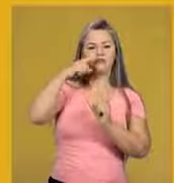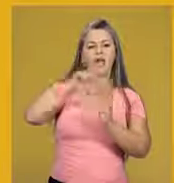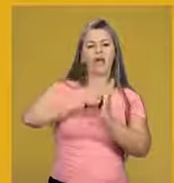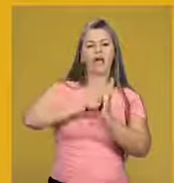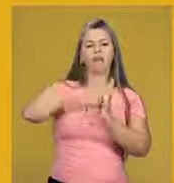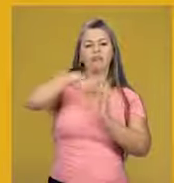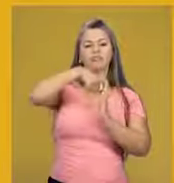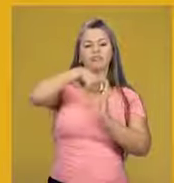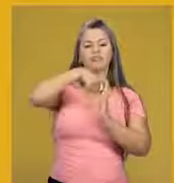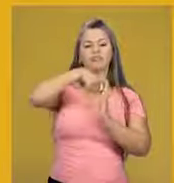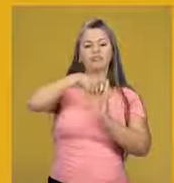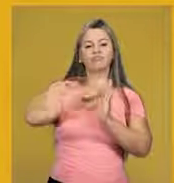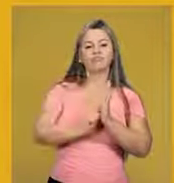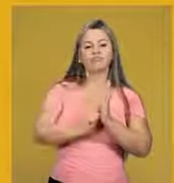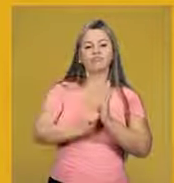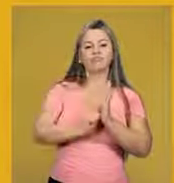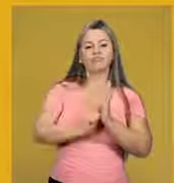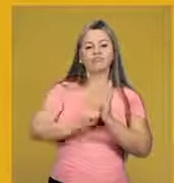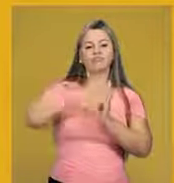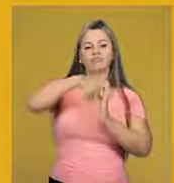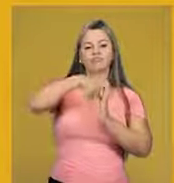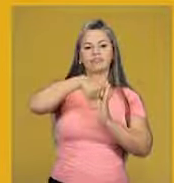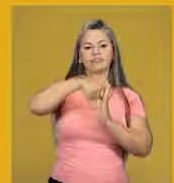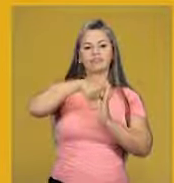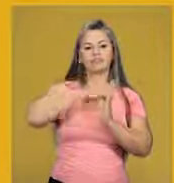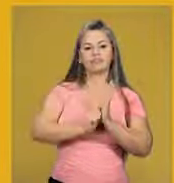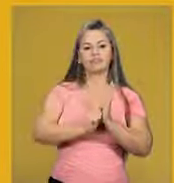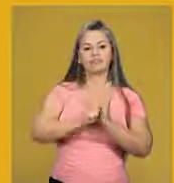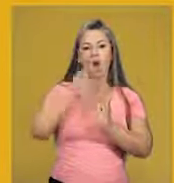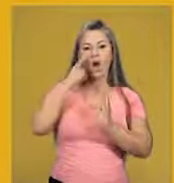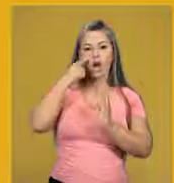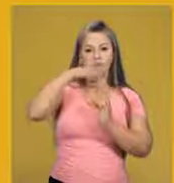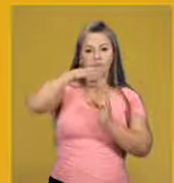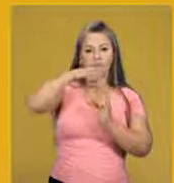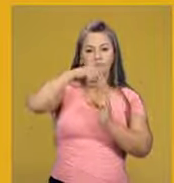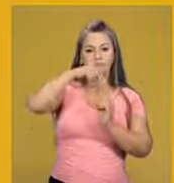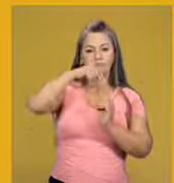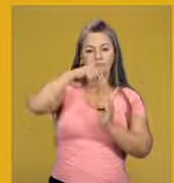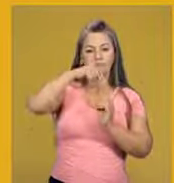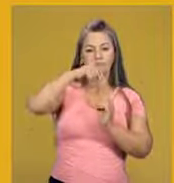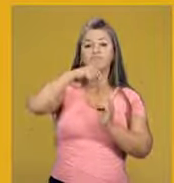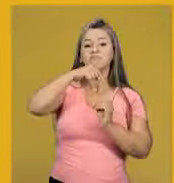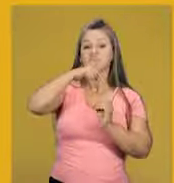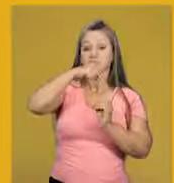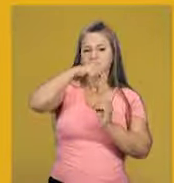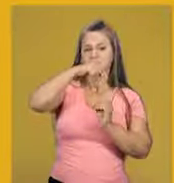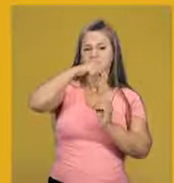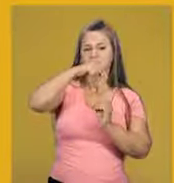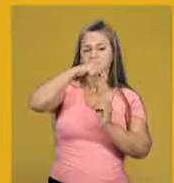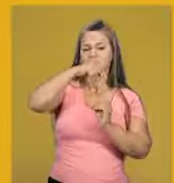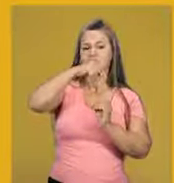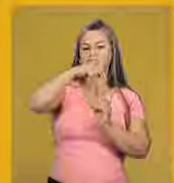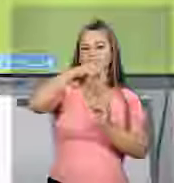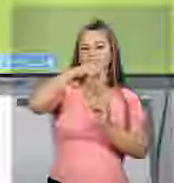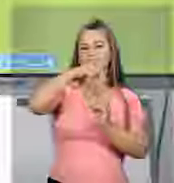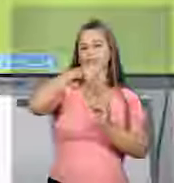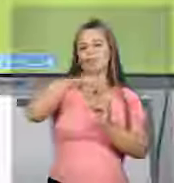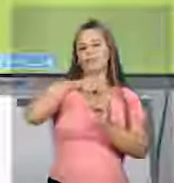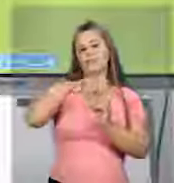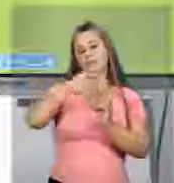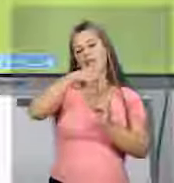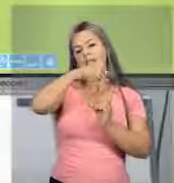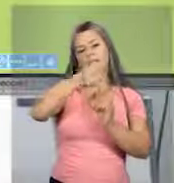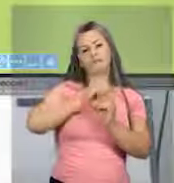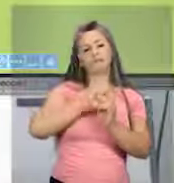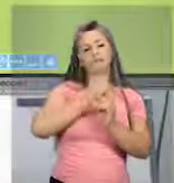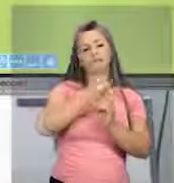nós podemos representar a chave interruptora aberta, onde tem uma interrupção no circuito,